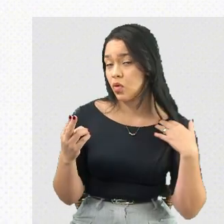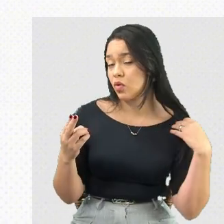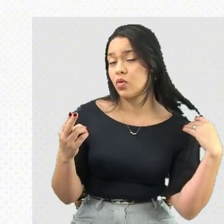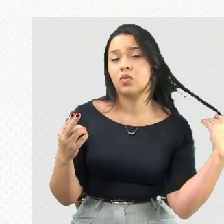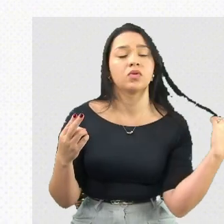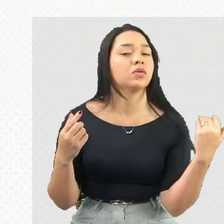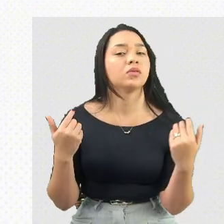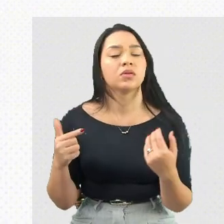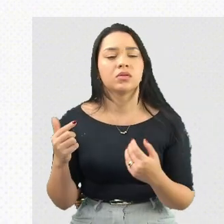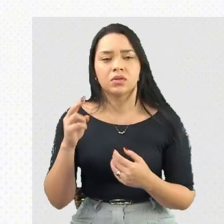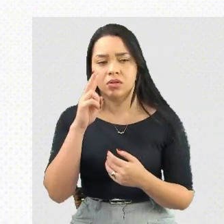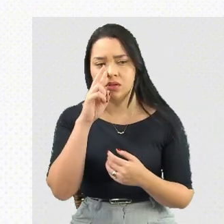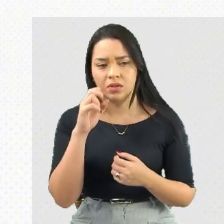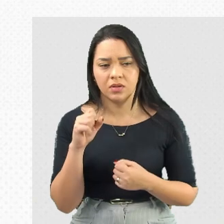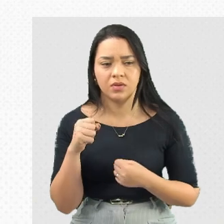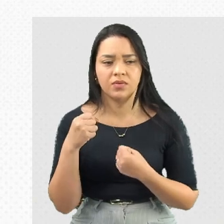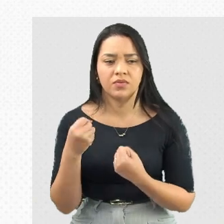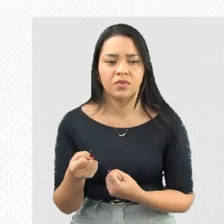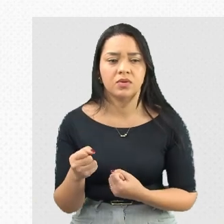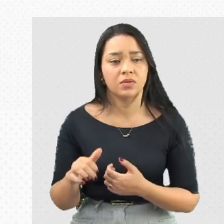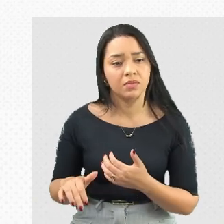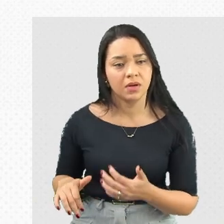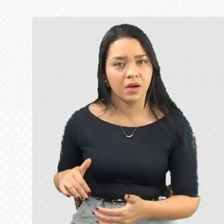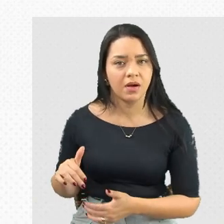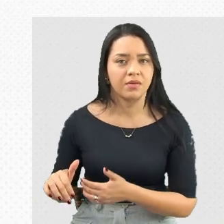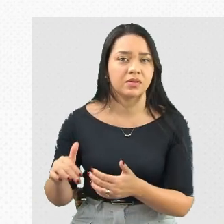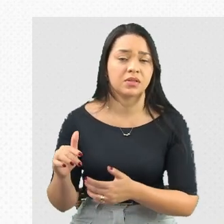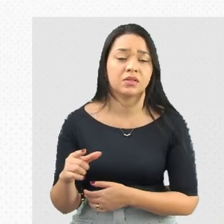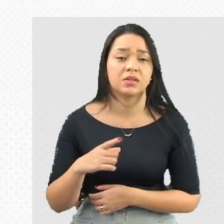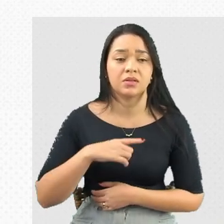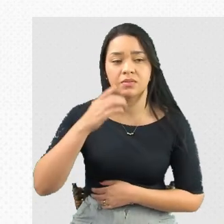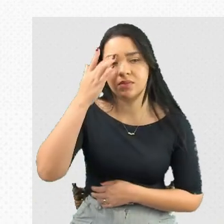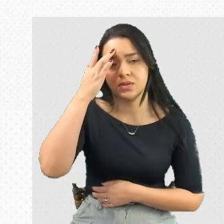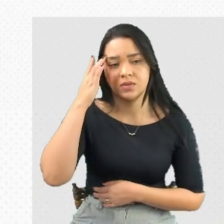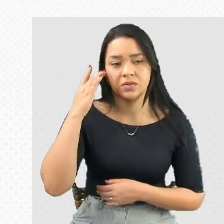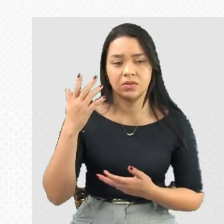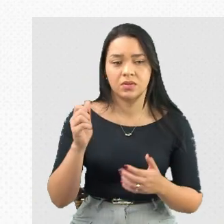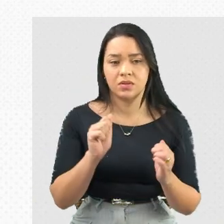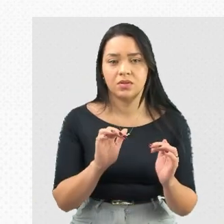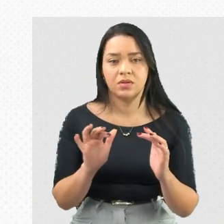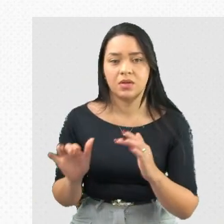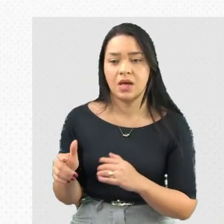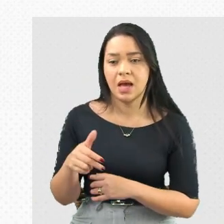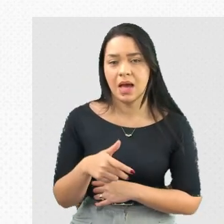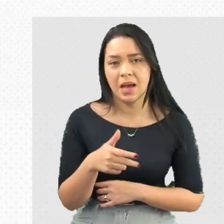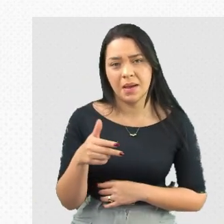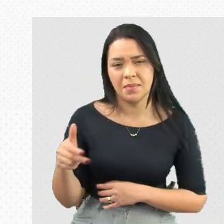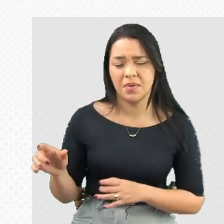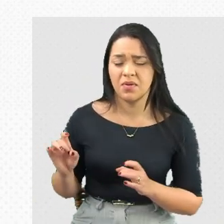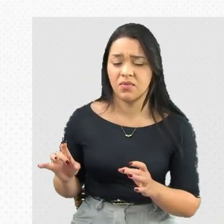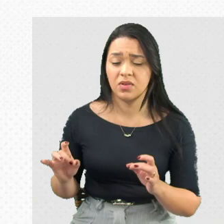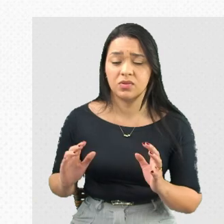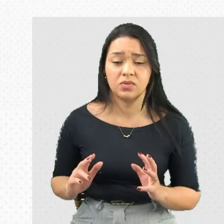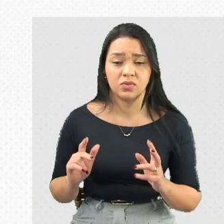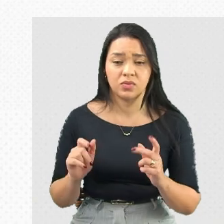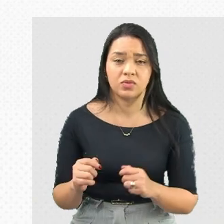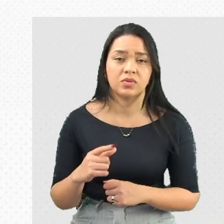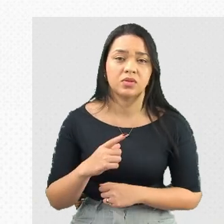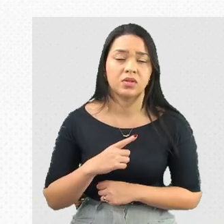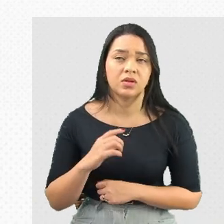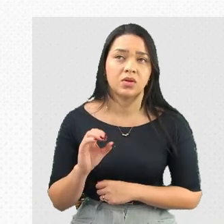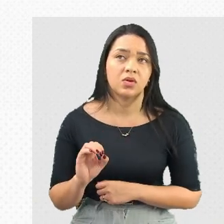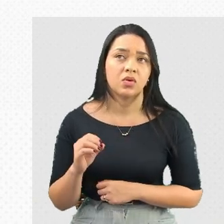tem força suficiente para avançar. Tem gente que tenta fazer uma migração a pé, vende tudo que tem, ou vai